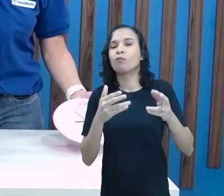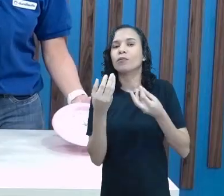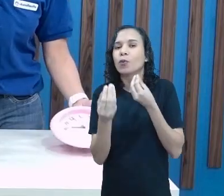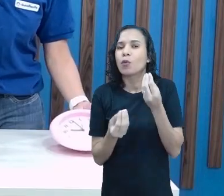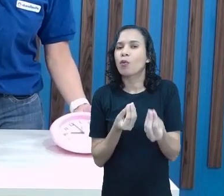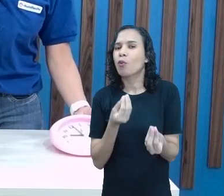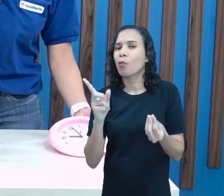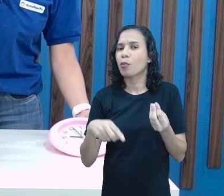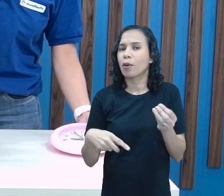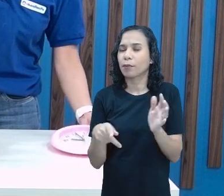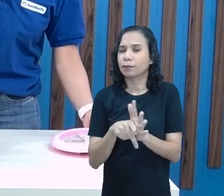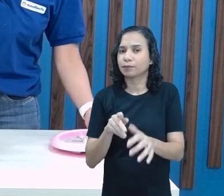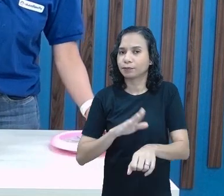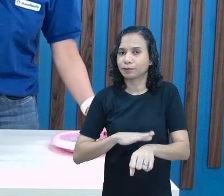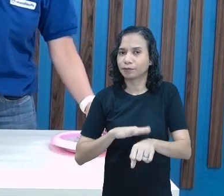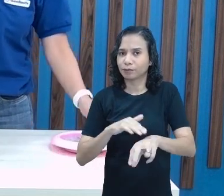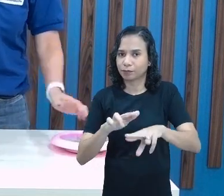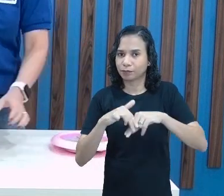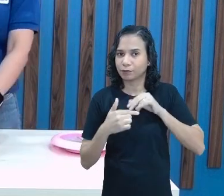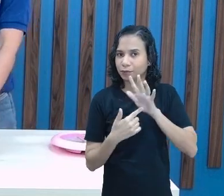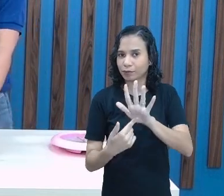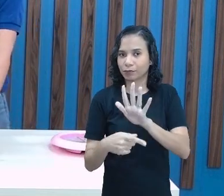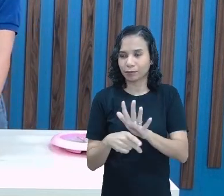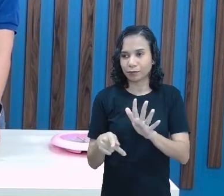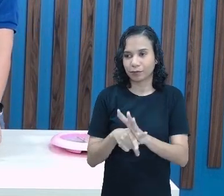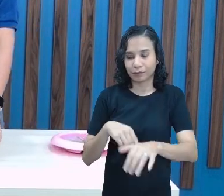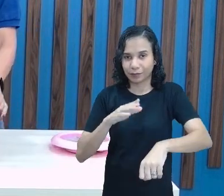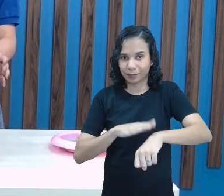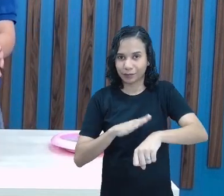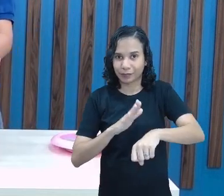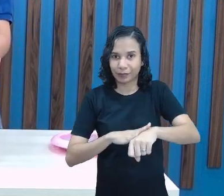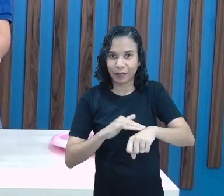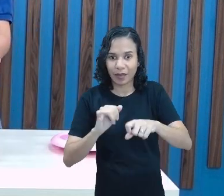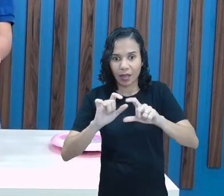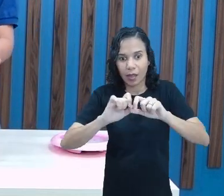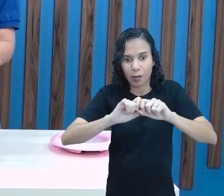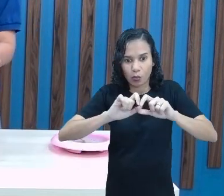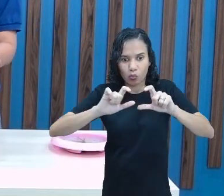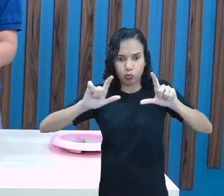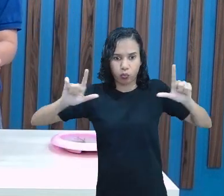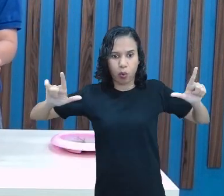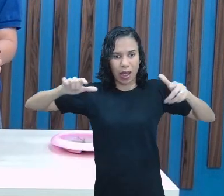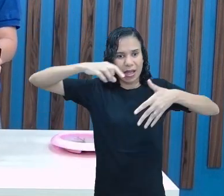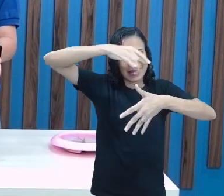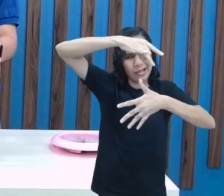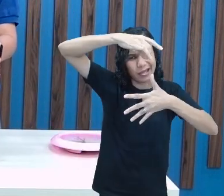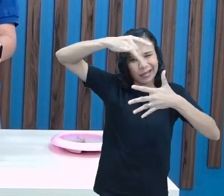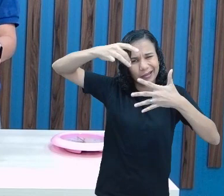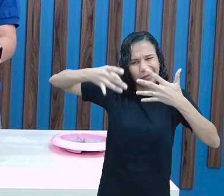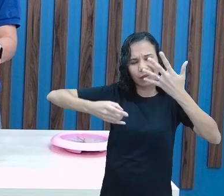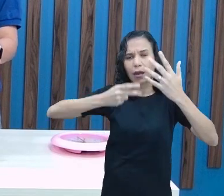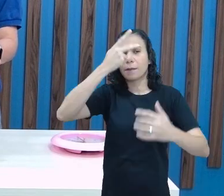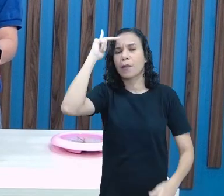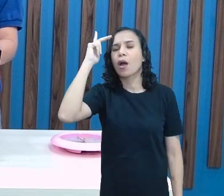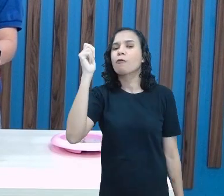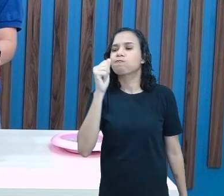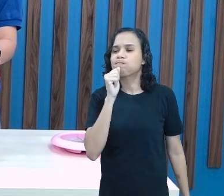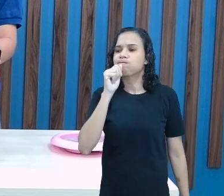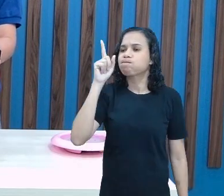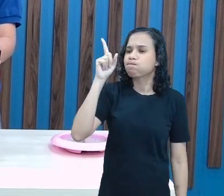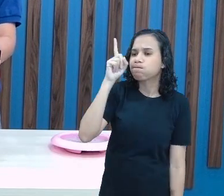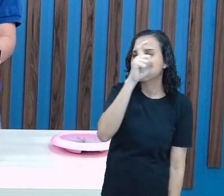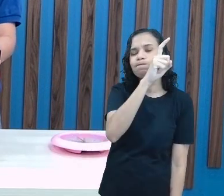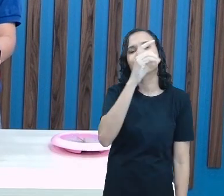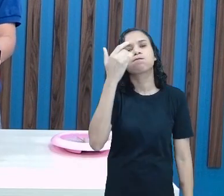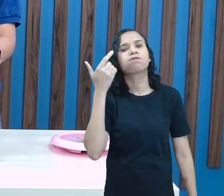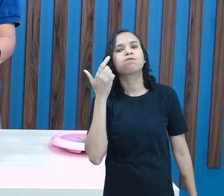no relógio analógico? Para isso eu trouxe esse relógio, que ele é bem explicativo para quem ainda tem dificuldade